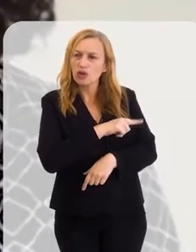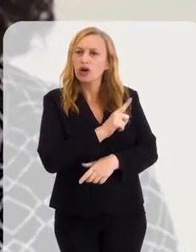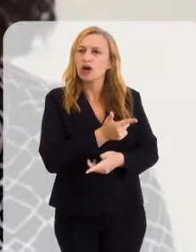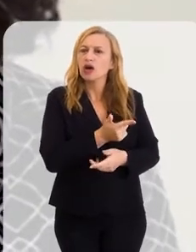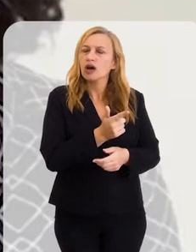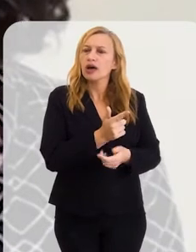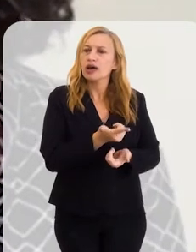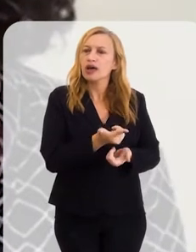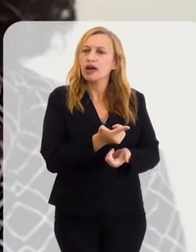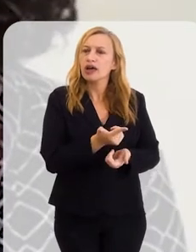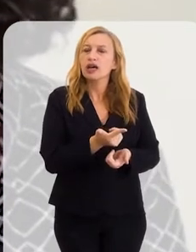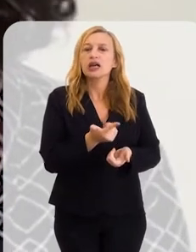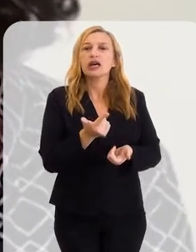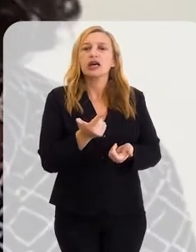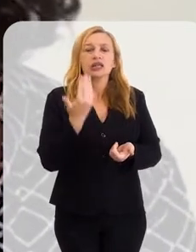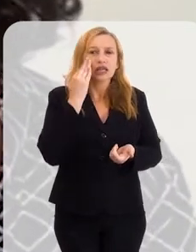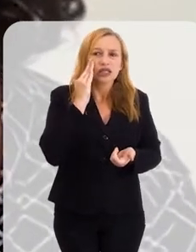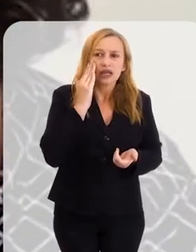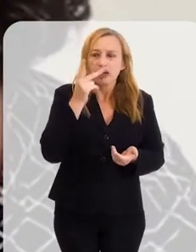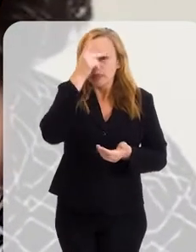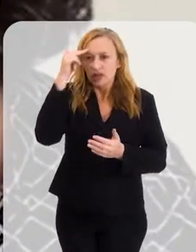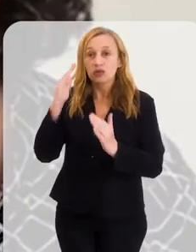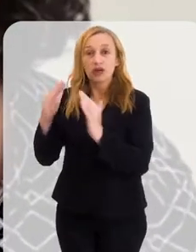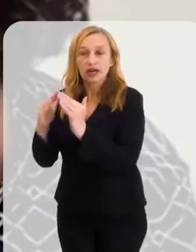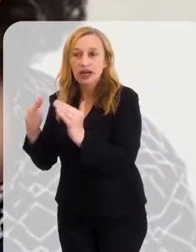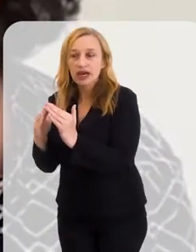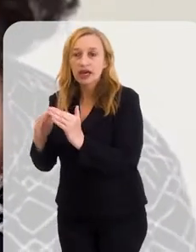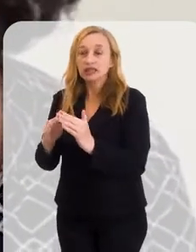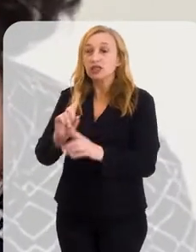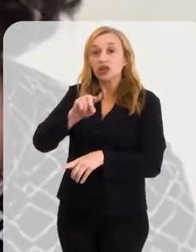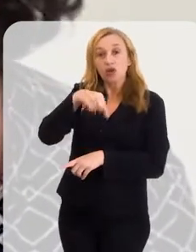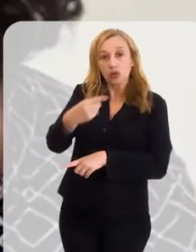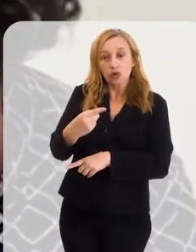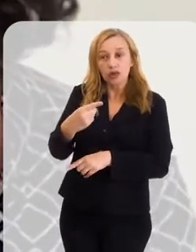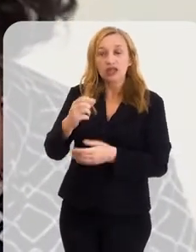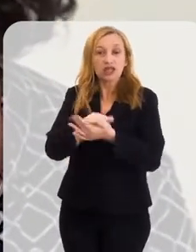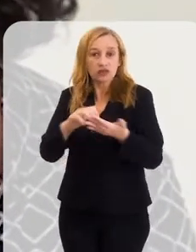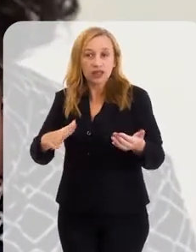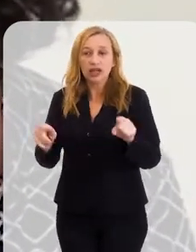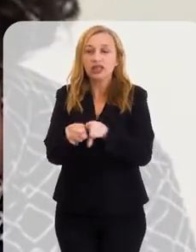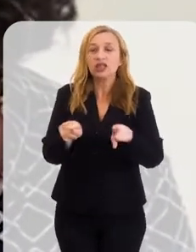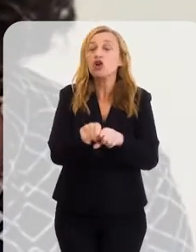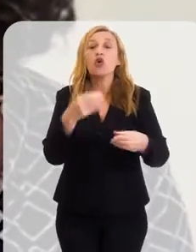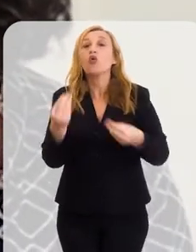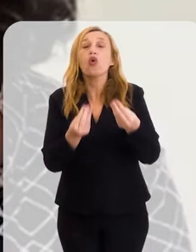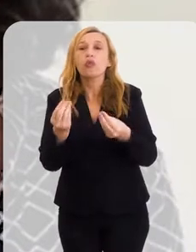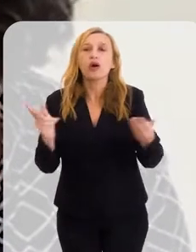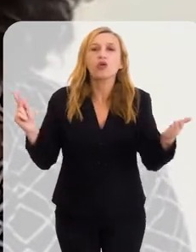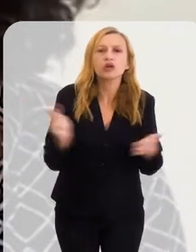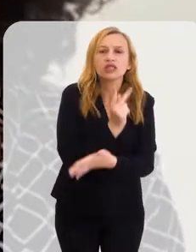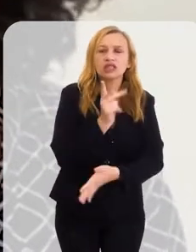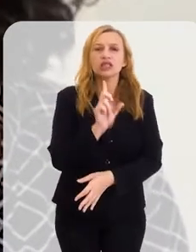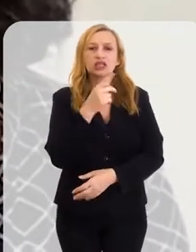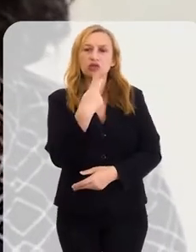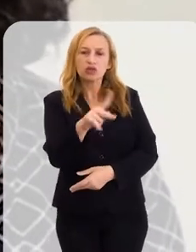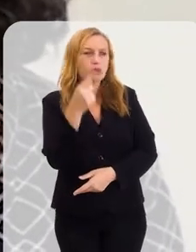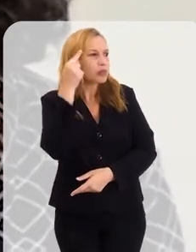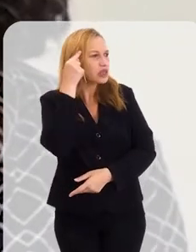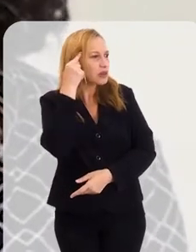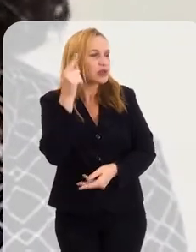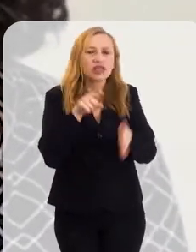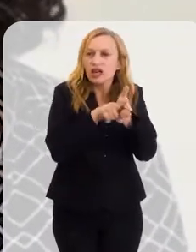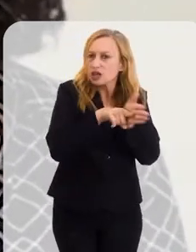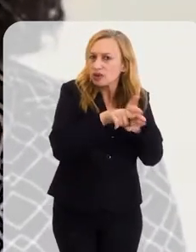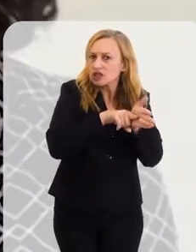de gestão, precisa considerar o fato de que a pessoa está em casa, tem outros afazeres. E como é que isso tem